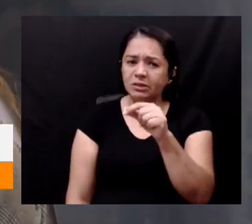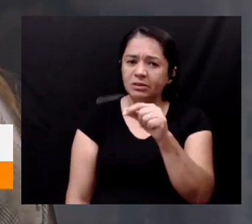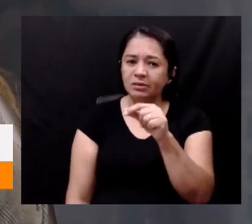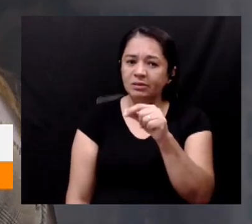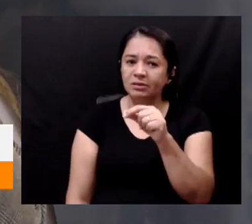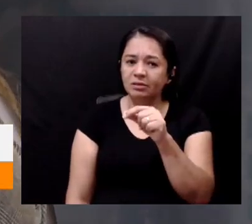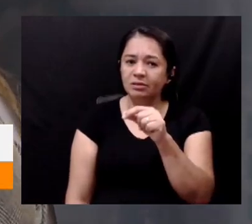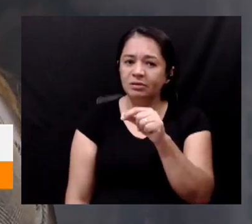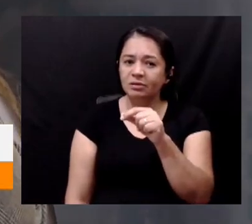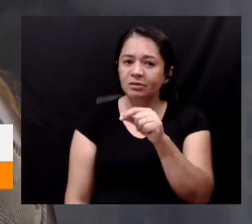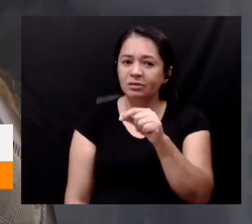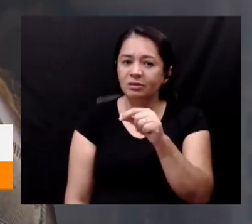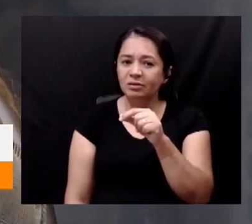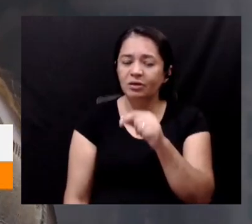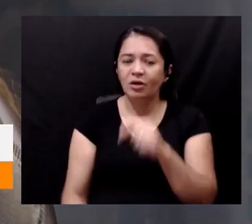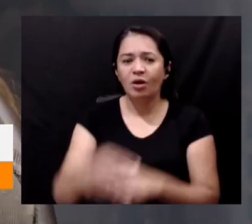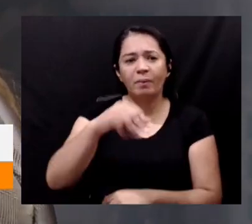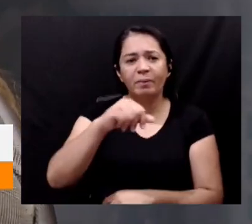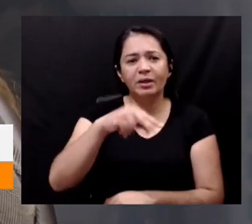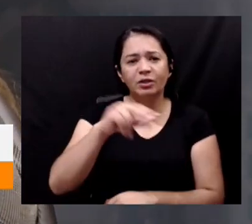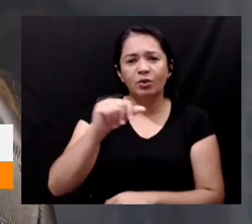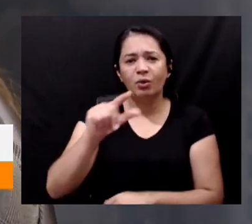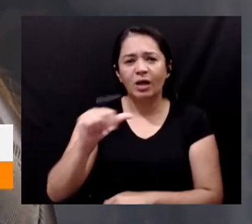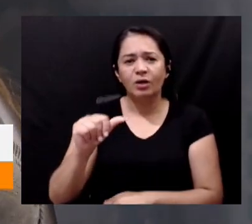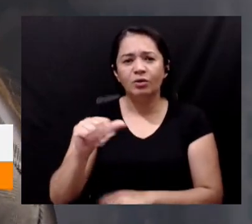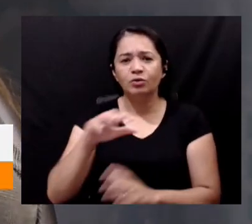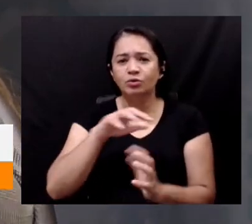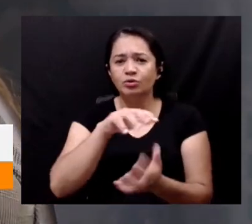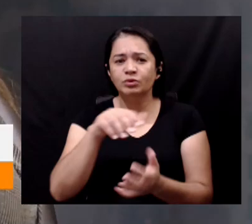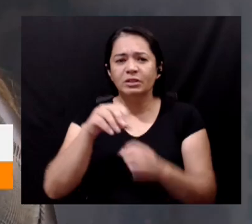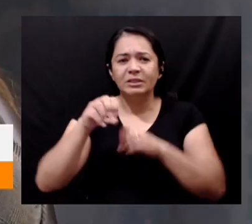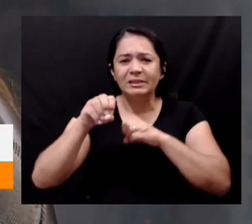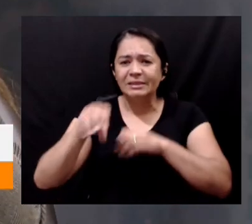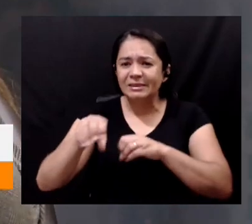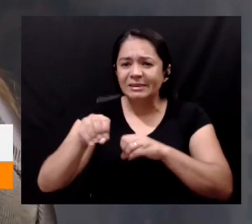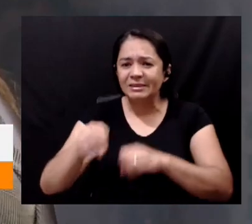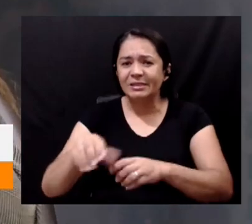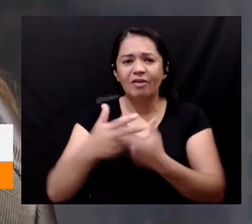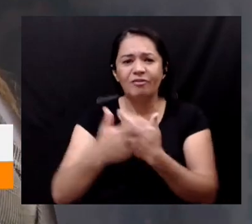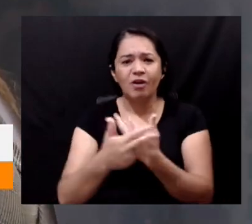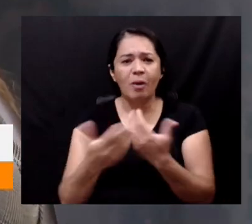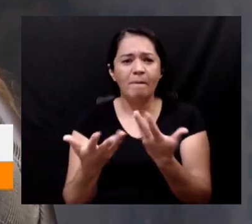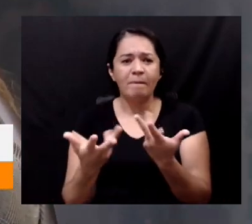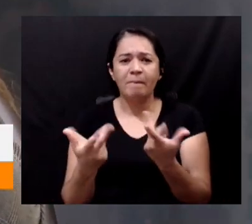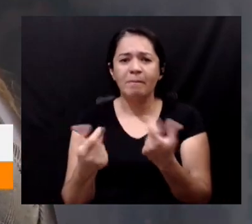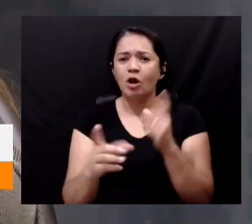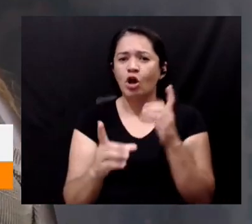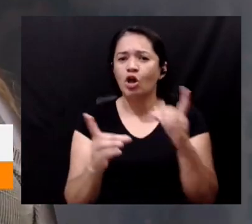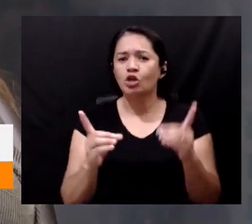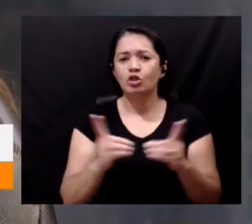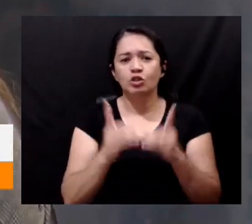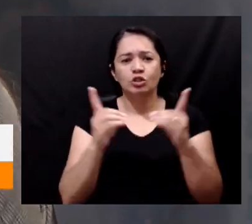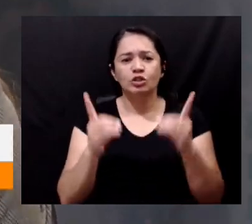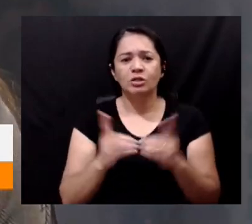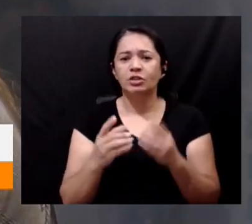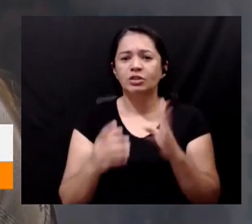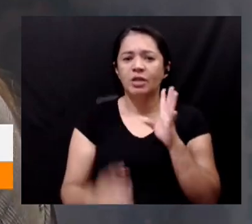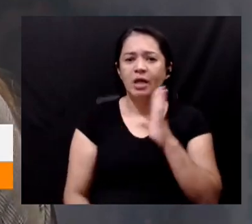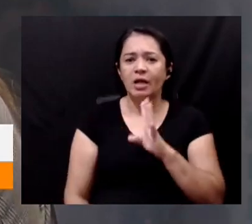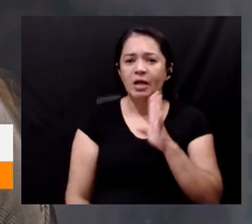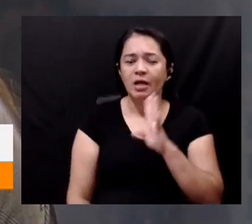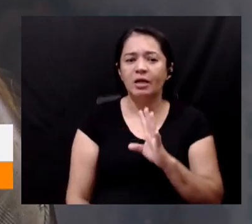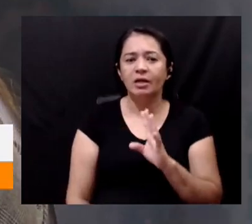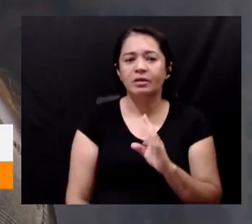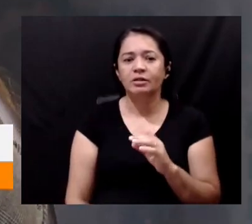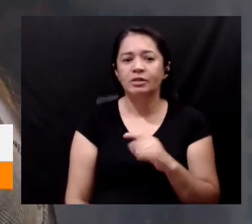que tem até hoje, Aham. ensinava coisas incríveis, muito didático, muito legal, respeitoso. Então eu